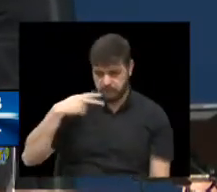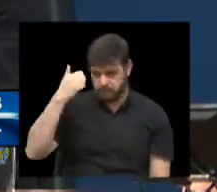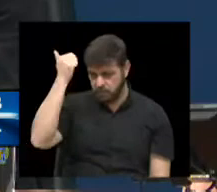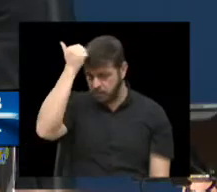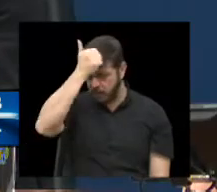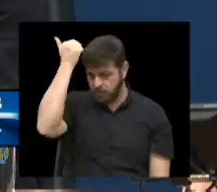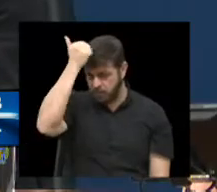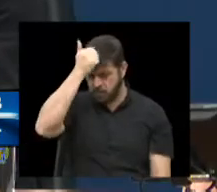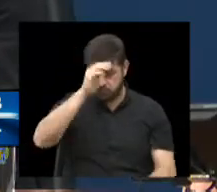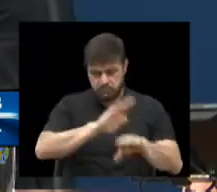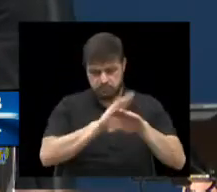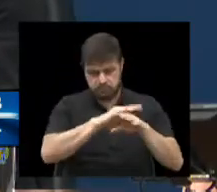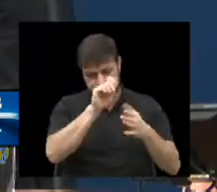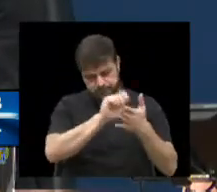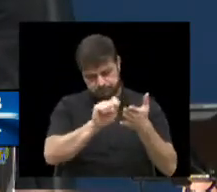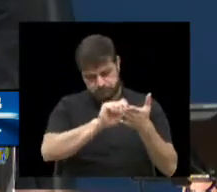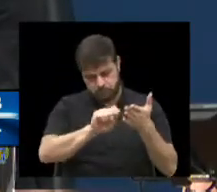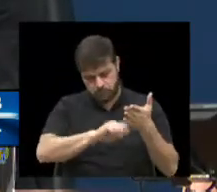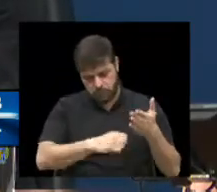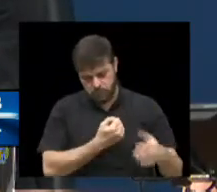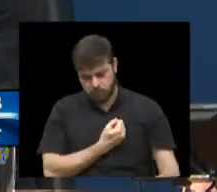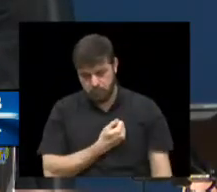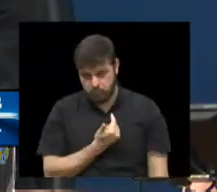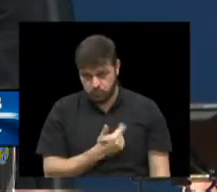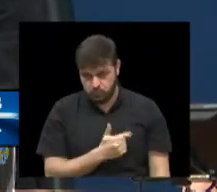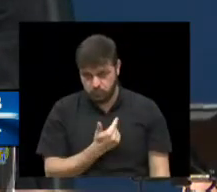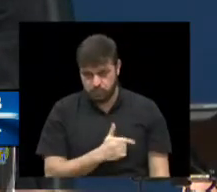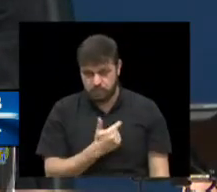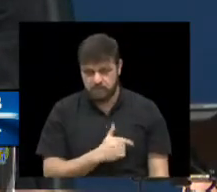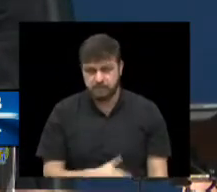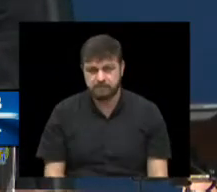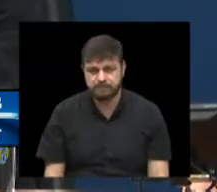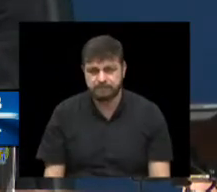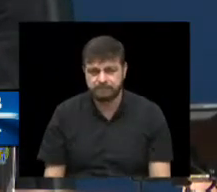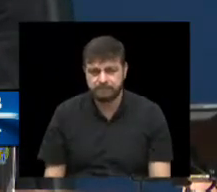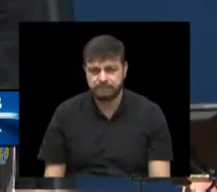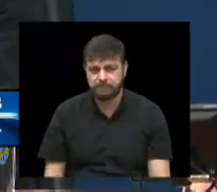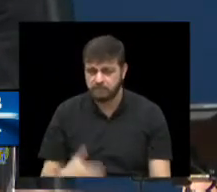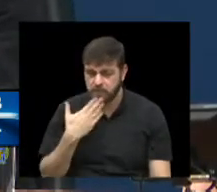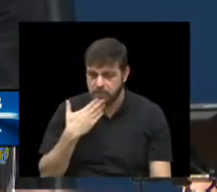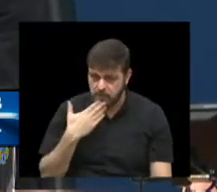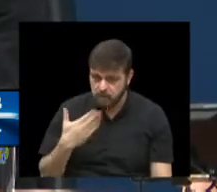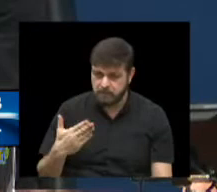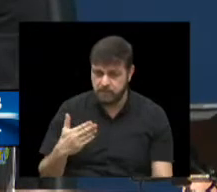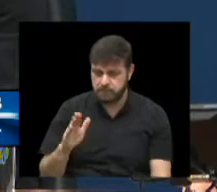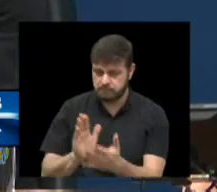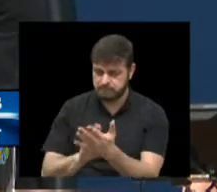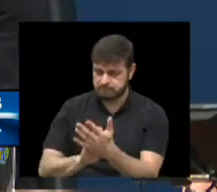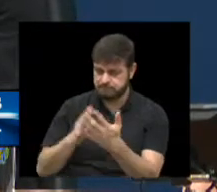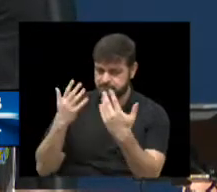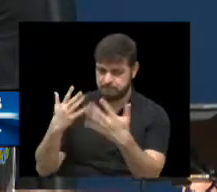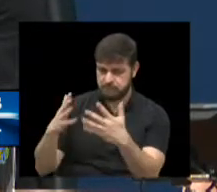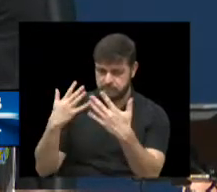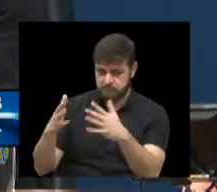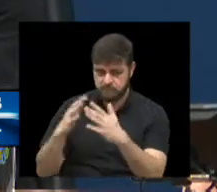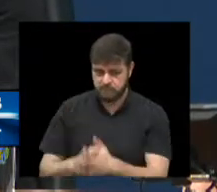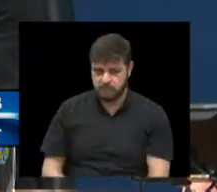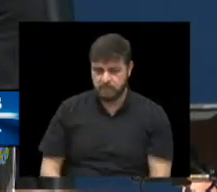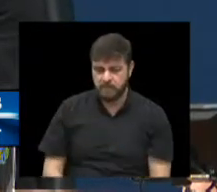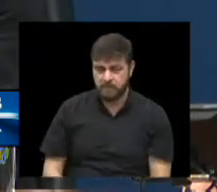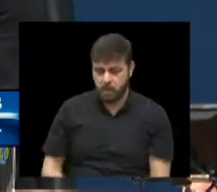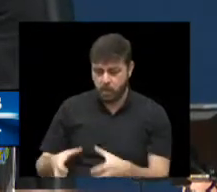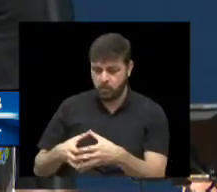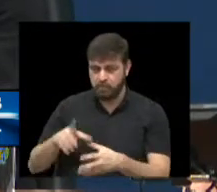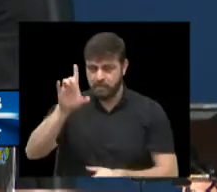da Farmácia, sem número por hora, senhor presidente, que requer votos de aplauso à nova diretoria